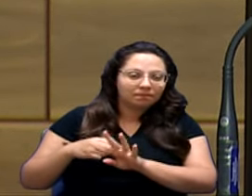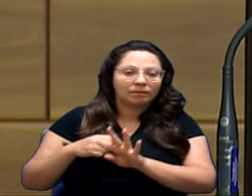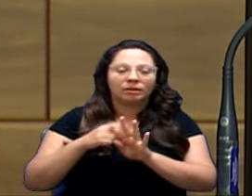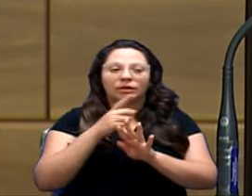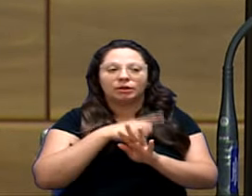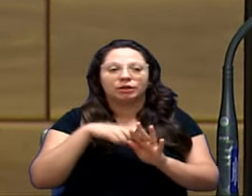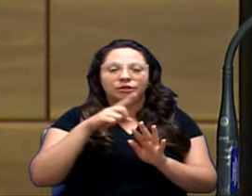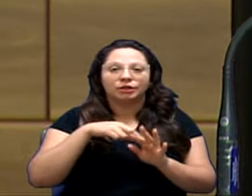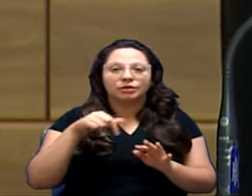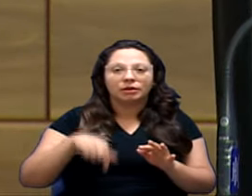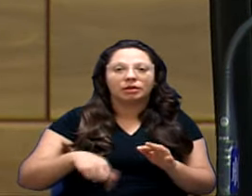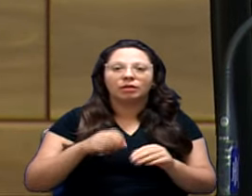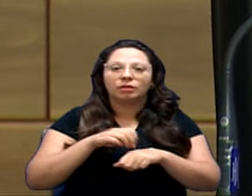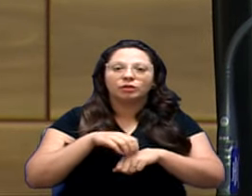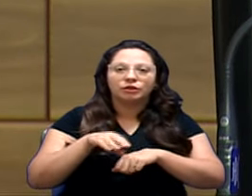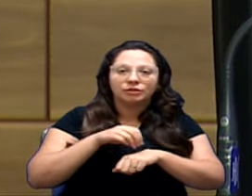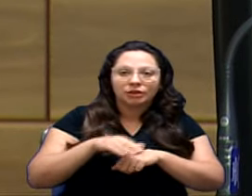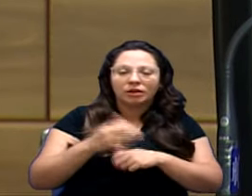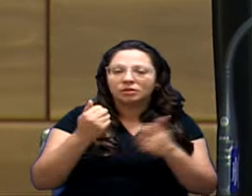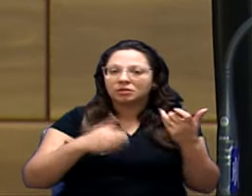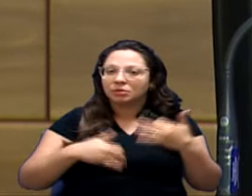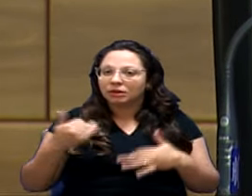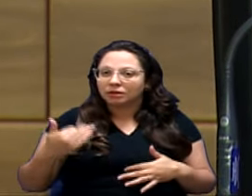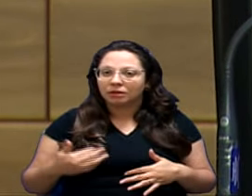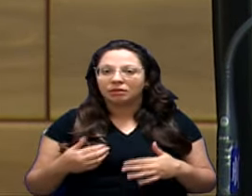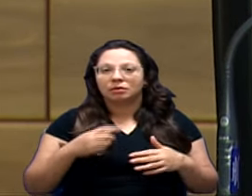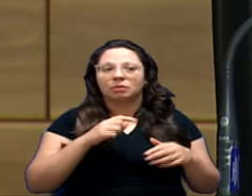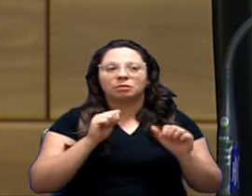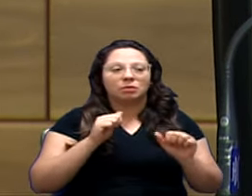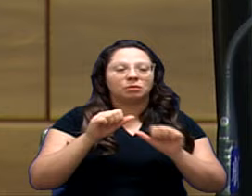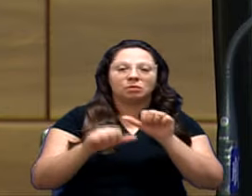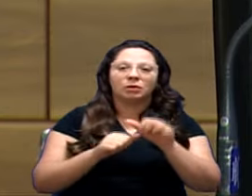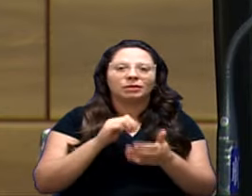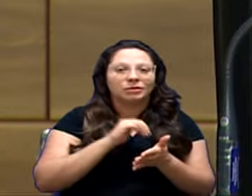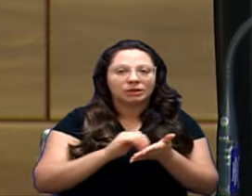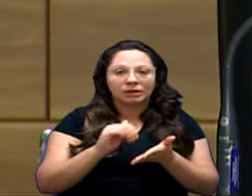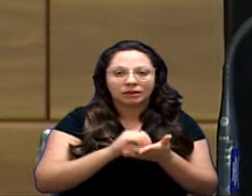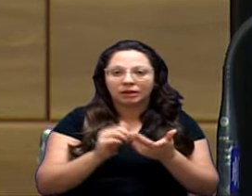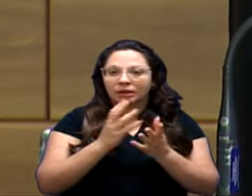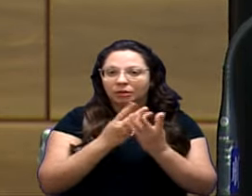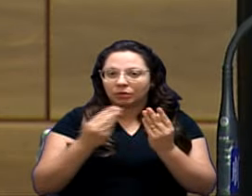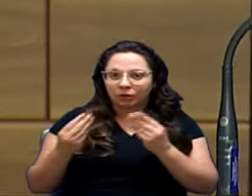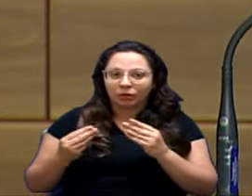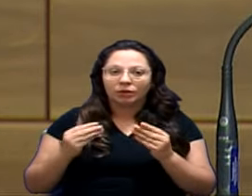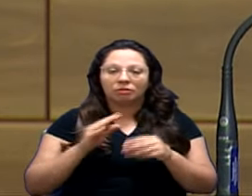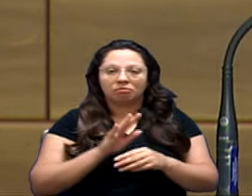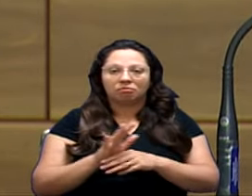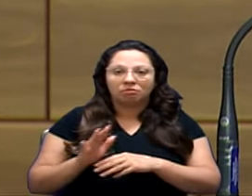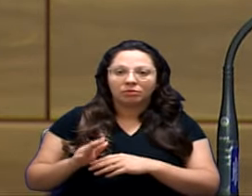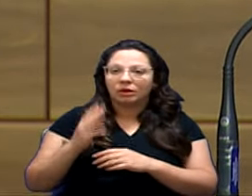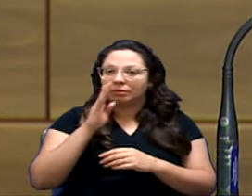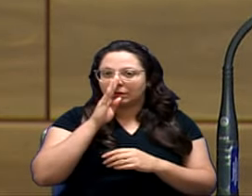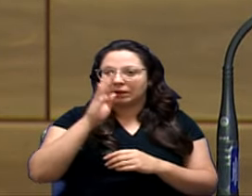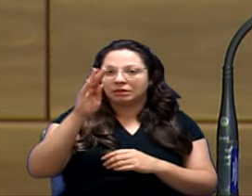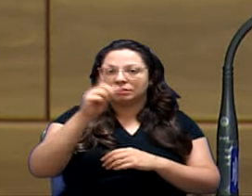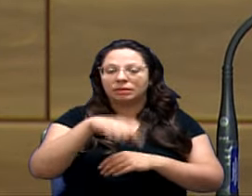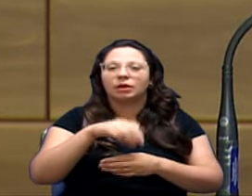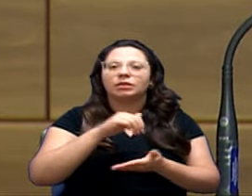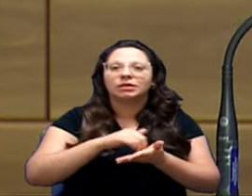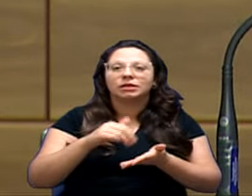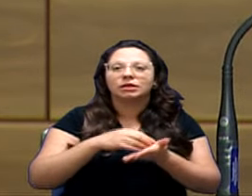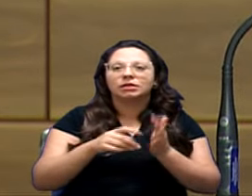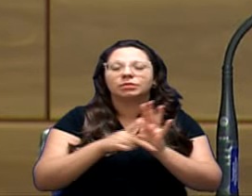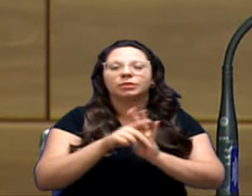em propostas que tanto as todas as secretarias contribuíram em especial de Meio Ambiente para esse tema eh